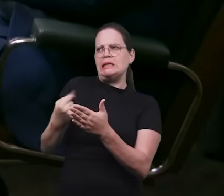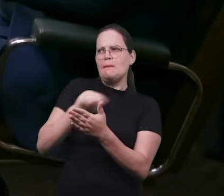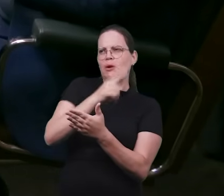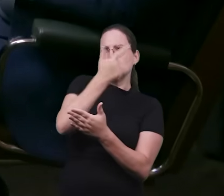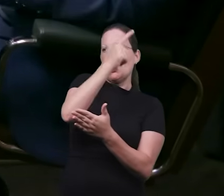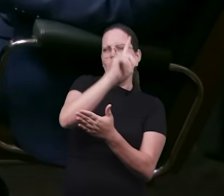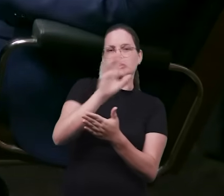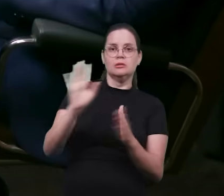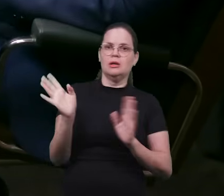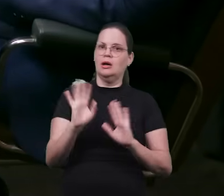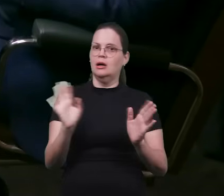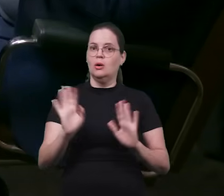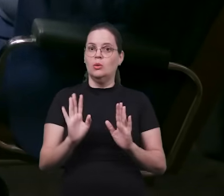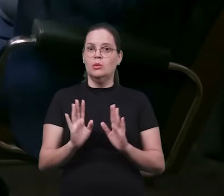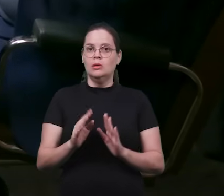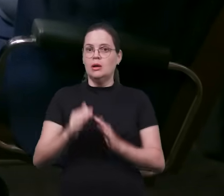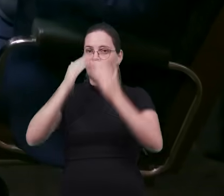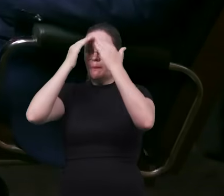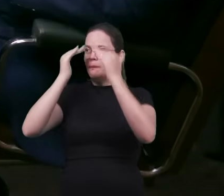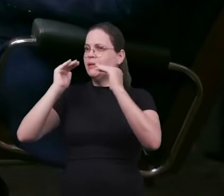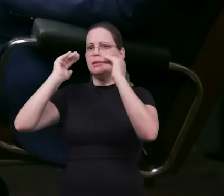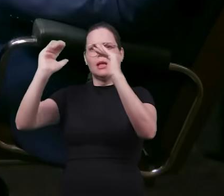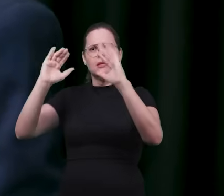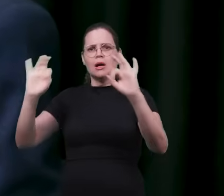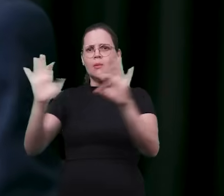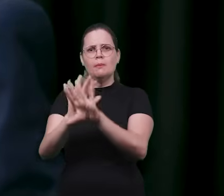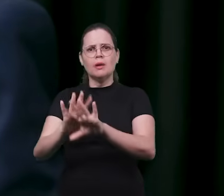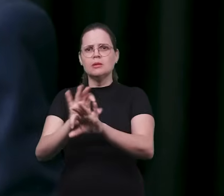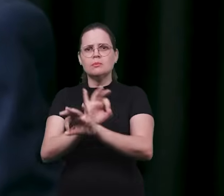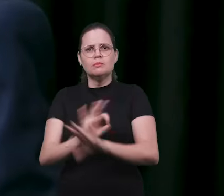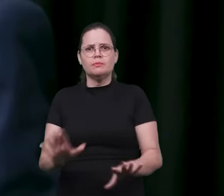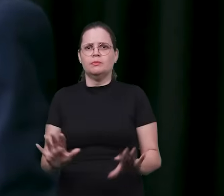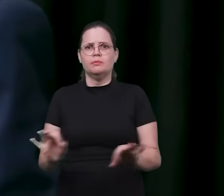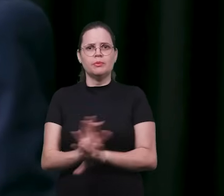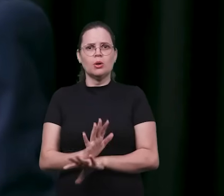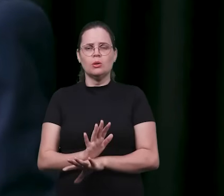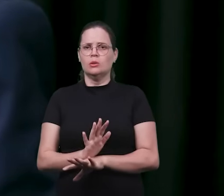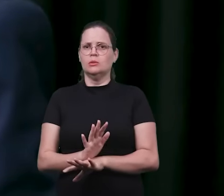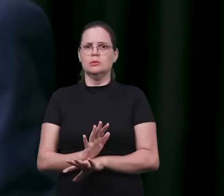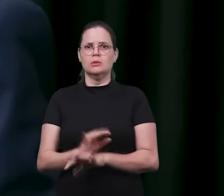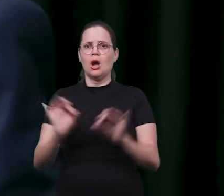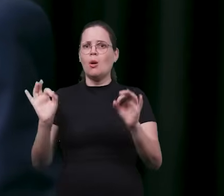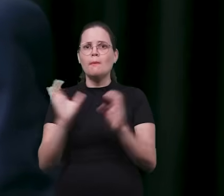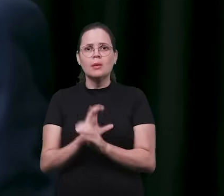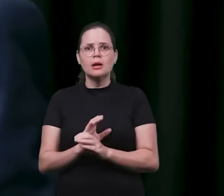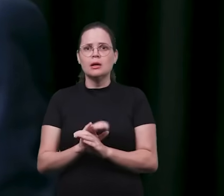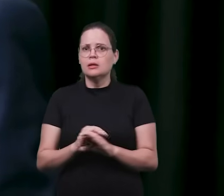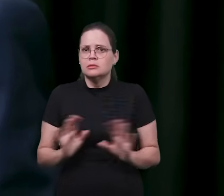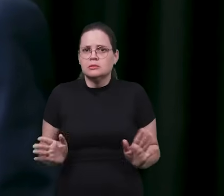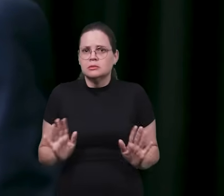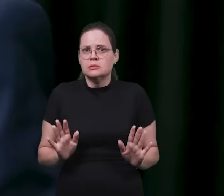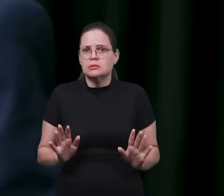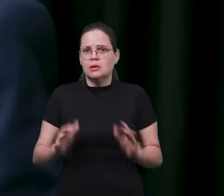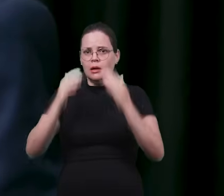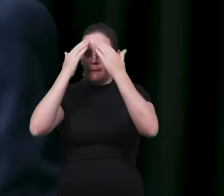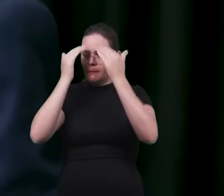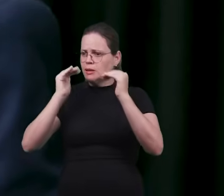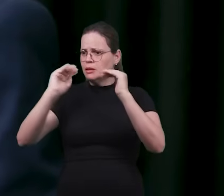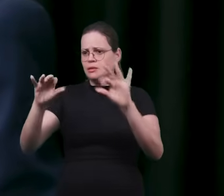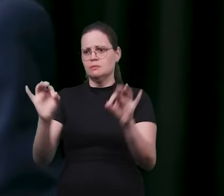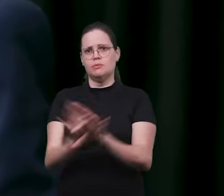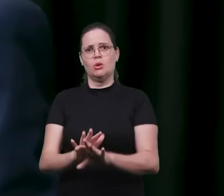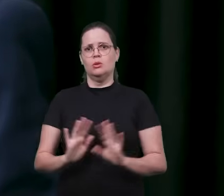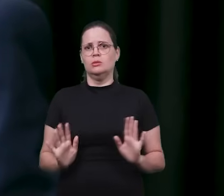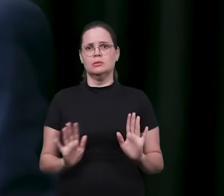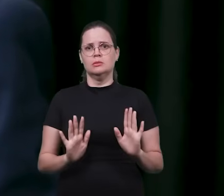do meu jeito. Ela não pode ser assim. A obediência é obediência e a palavra diz isso,